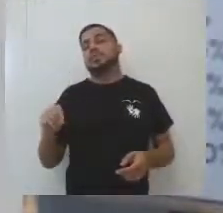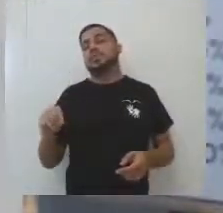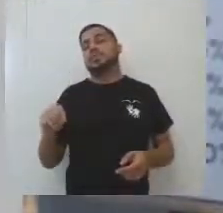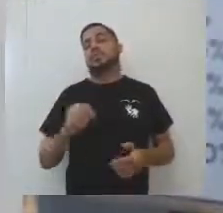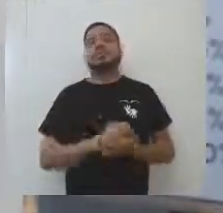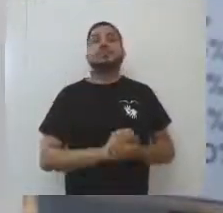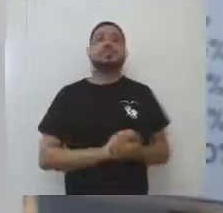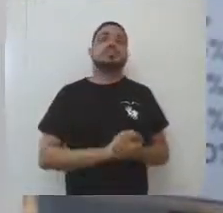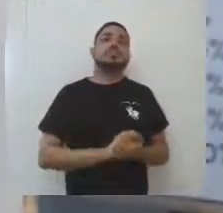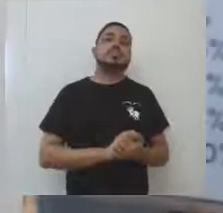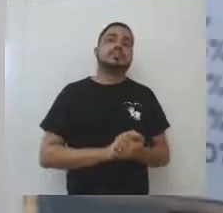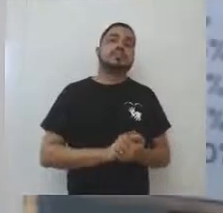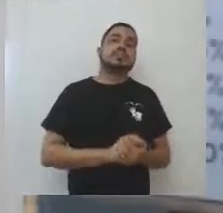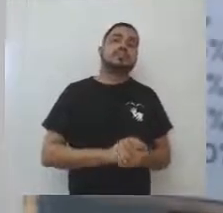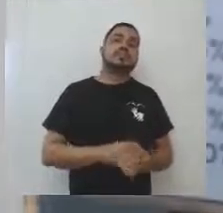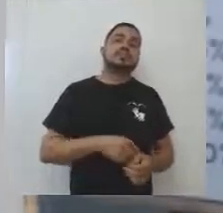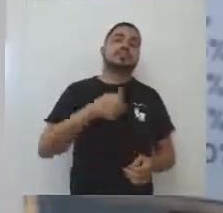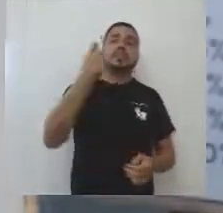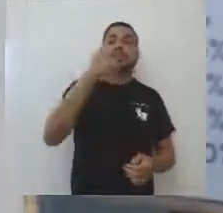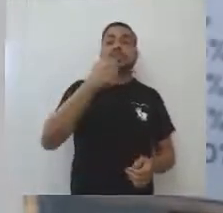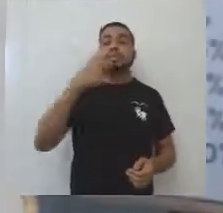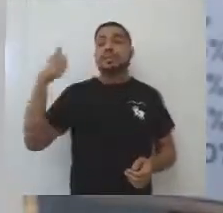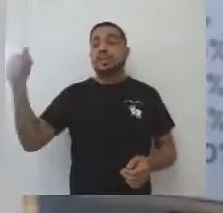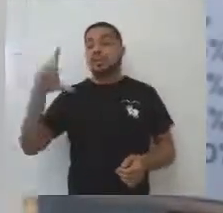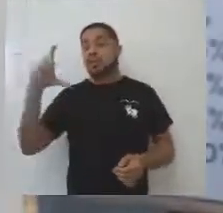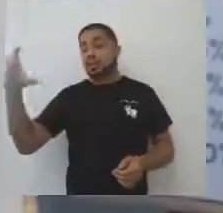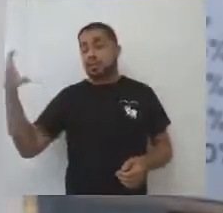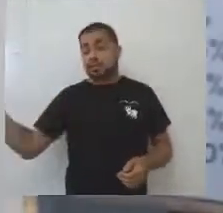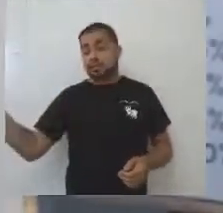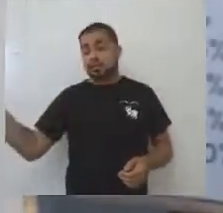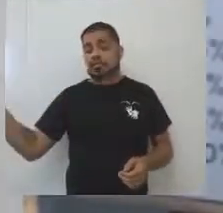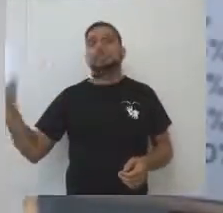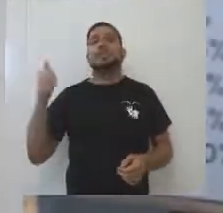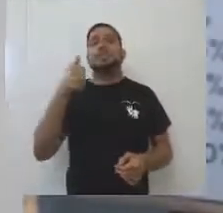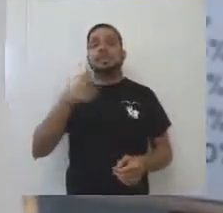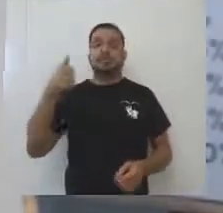assim, azão com azão vai dar azão.